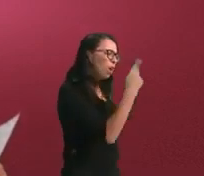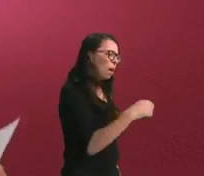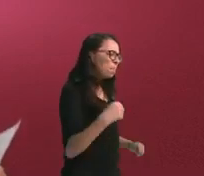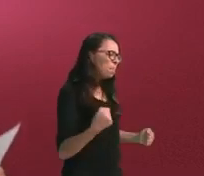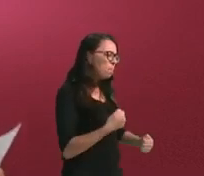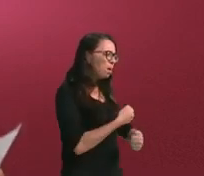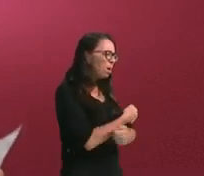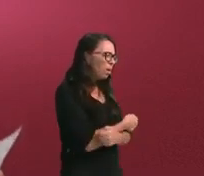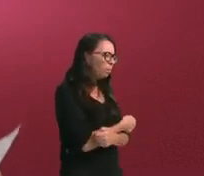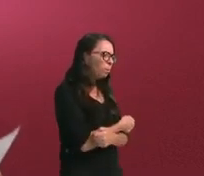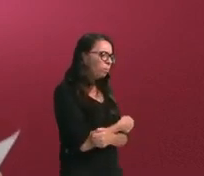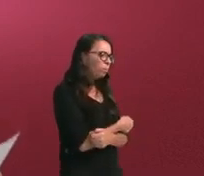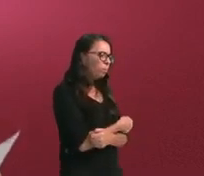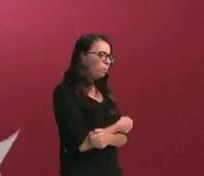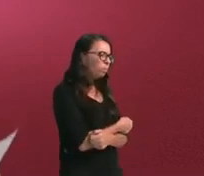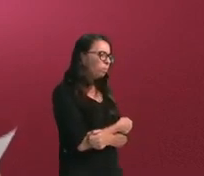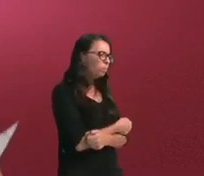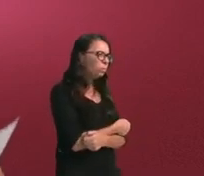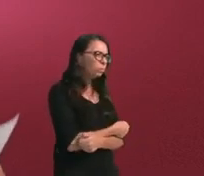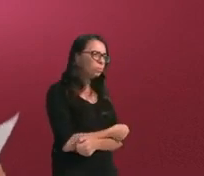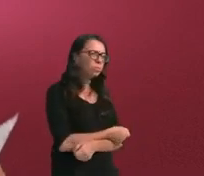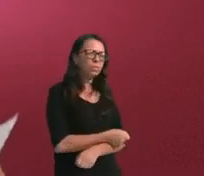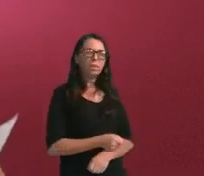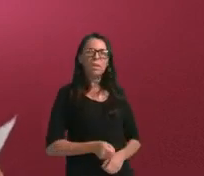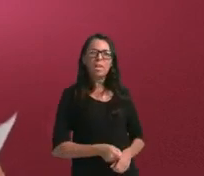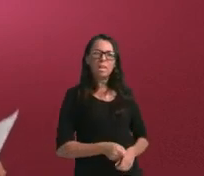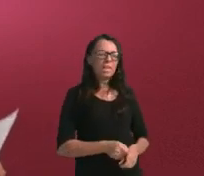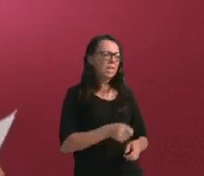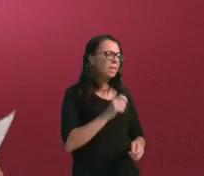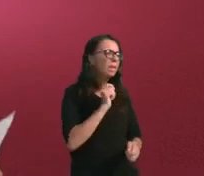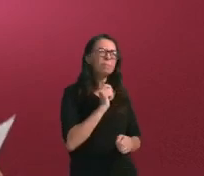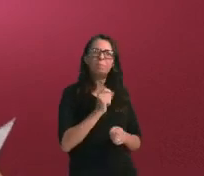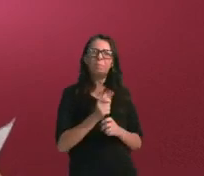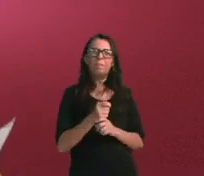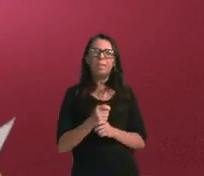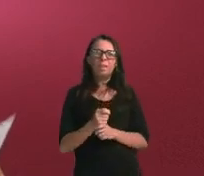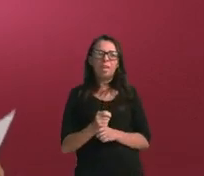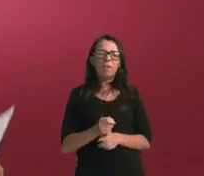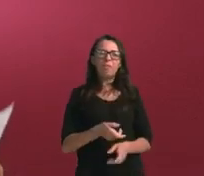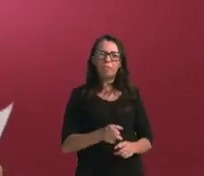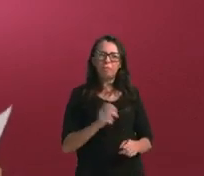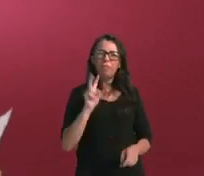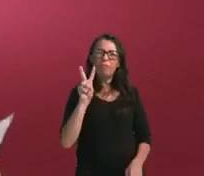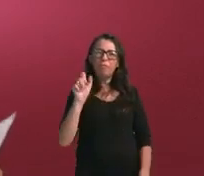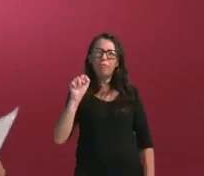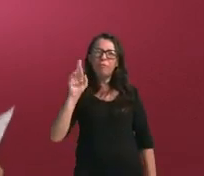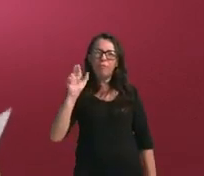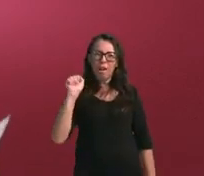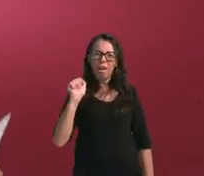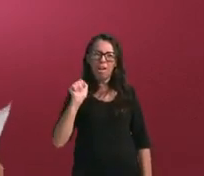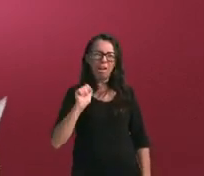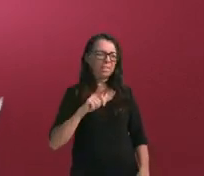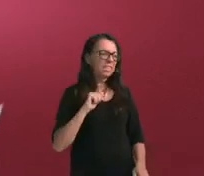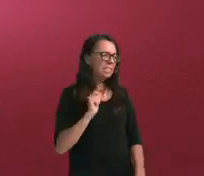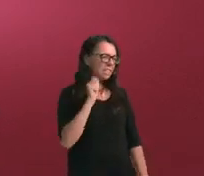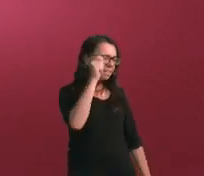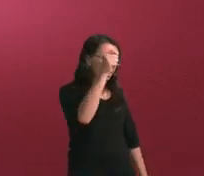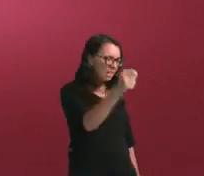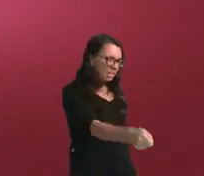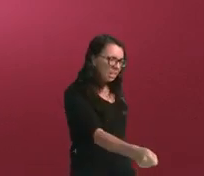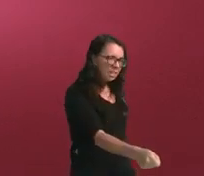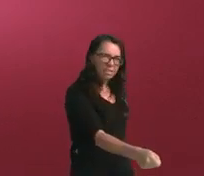o pó da terra, para que se tornem piolhos por toda a terra do